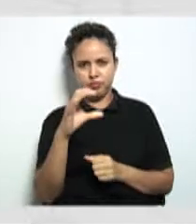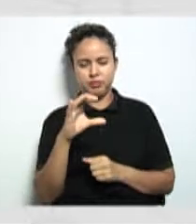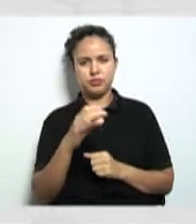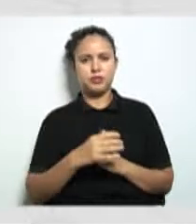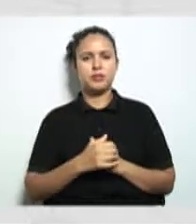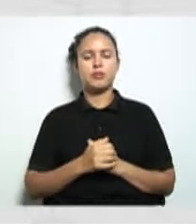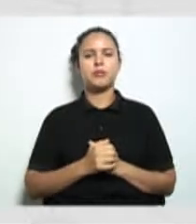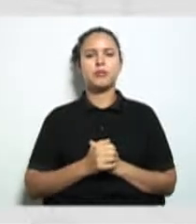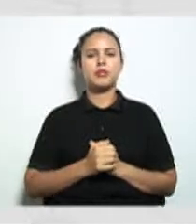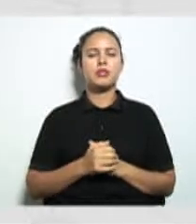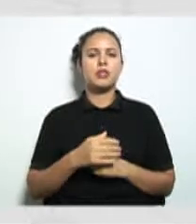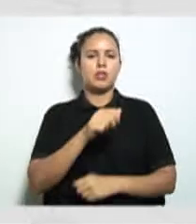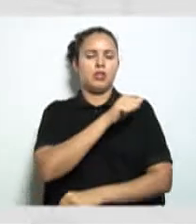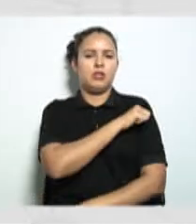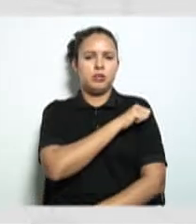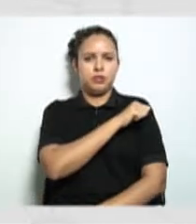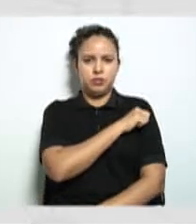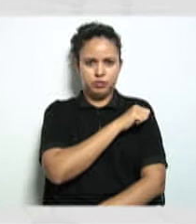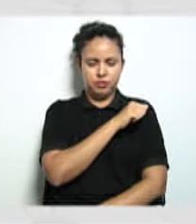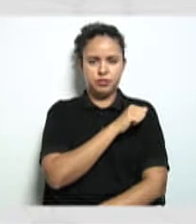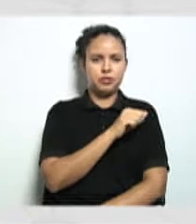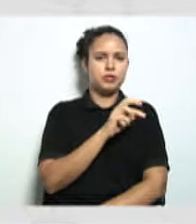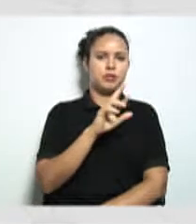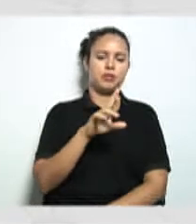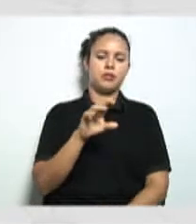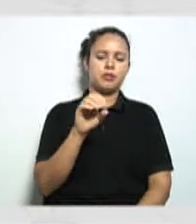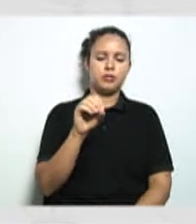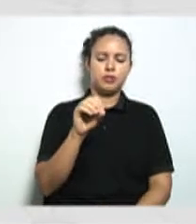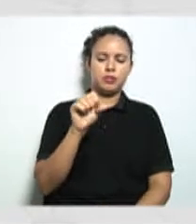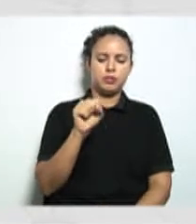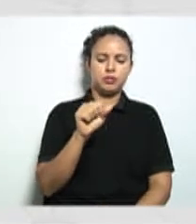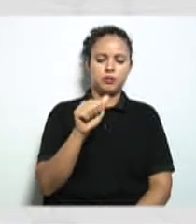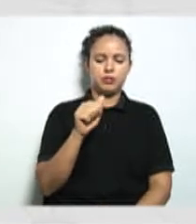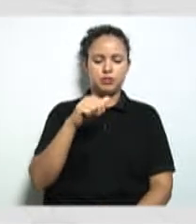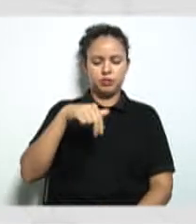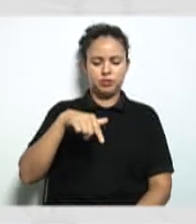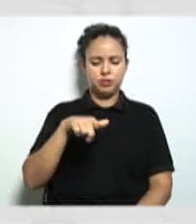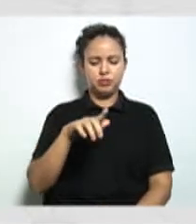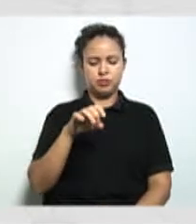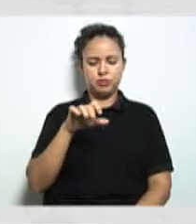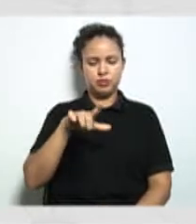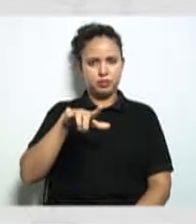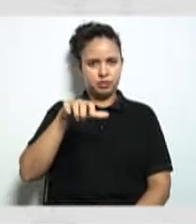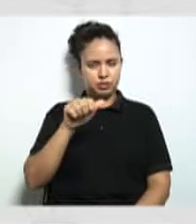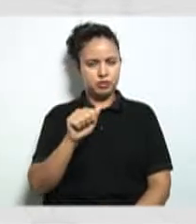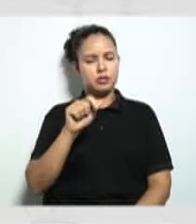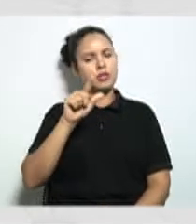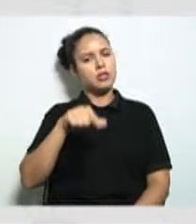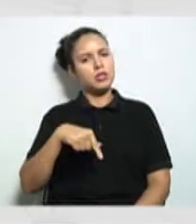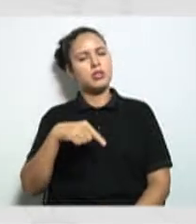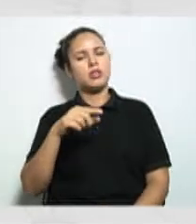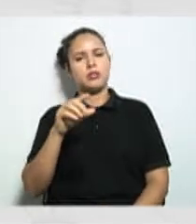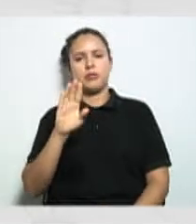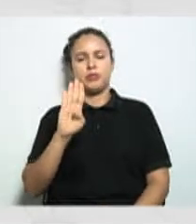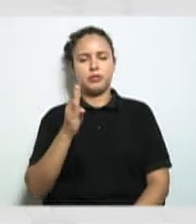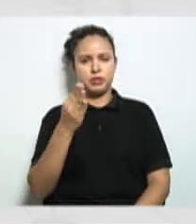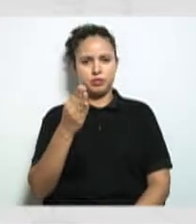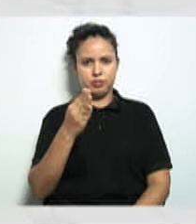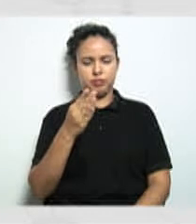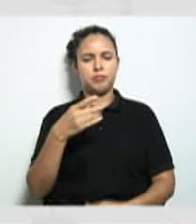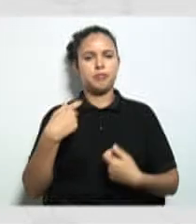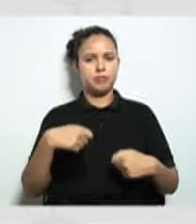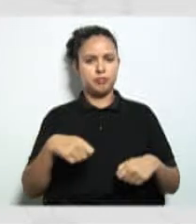foi desse jeito que a aluna Rosângela, lá da escola Nilo Coelho, respondeu. É falso. Né? Tem que